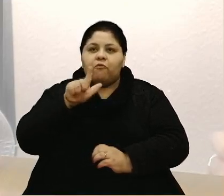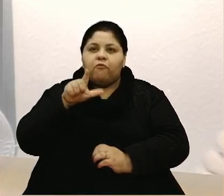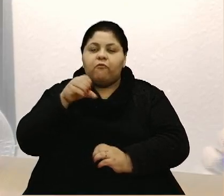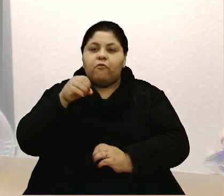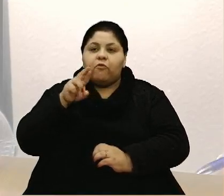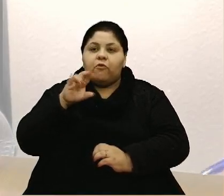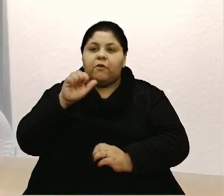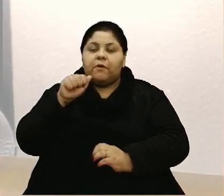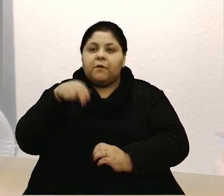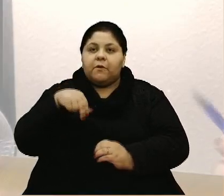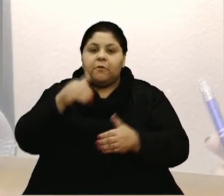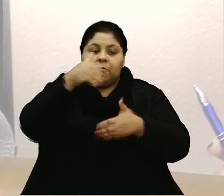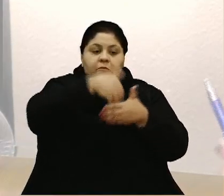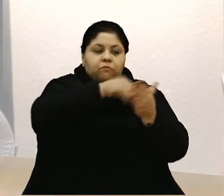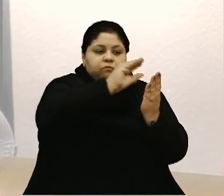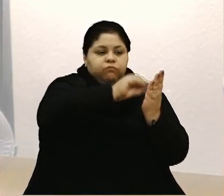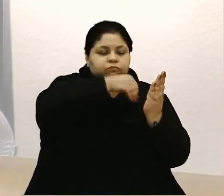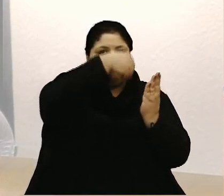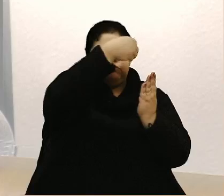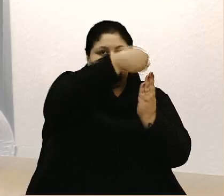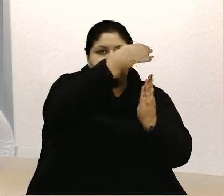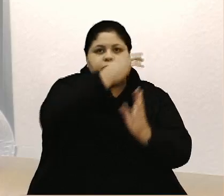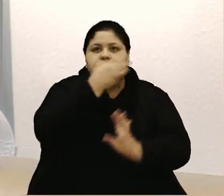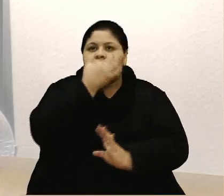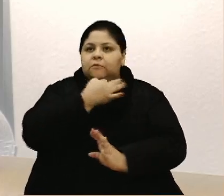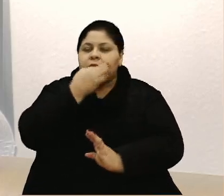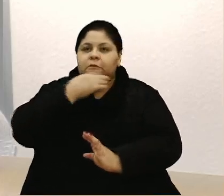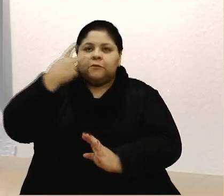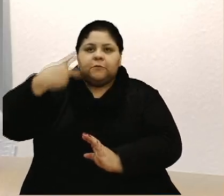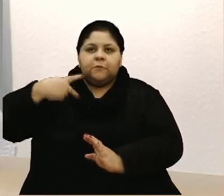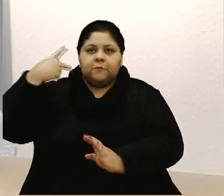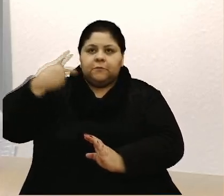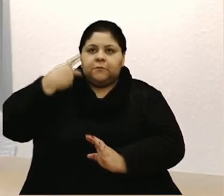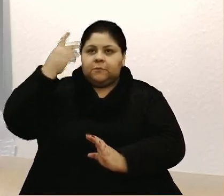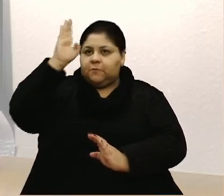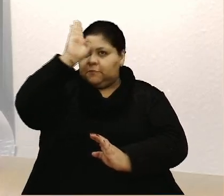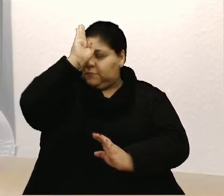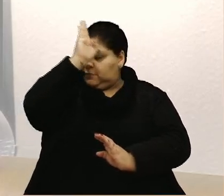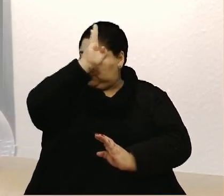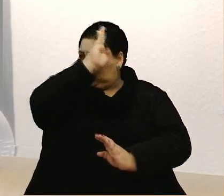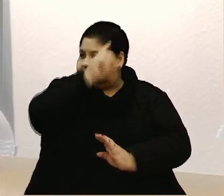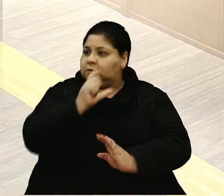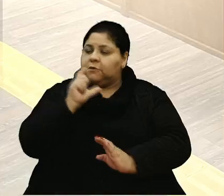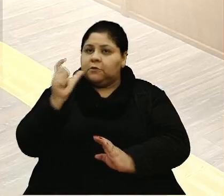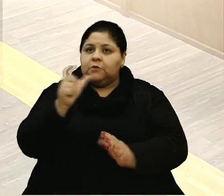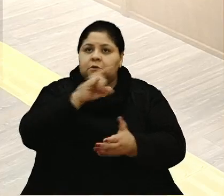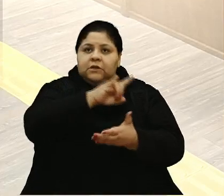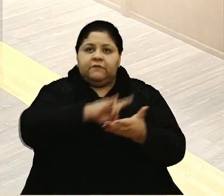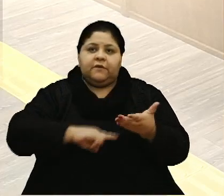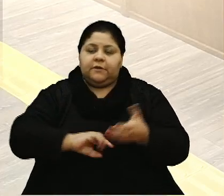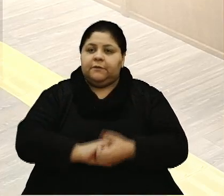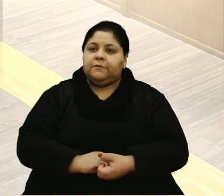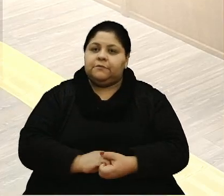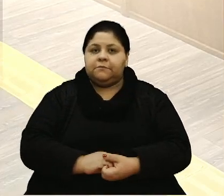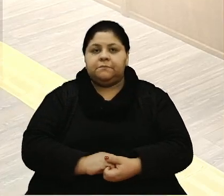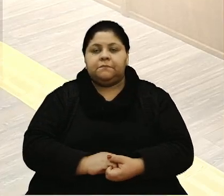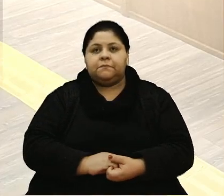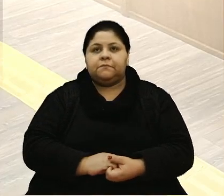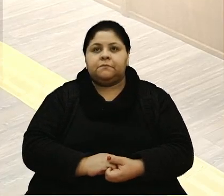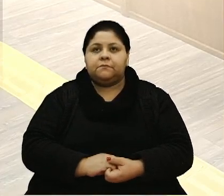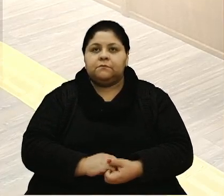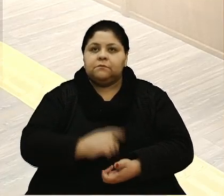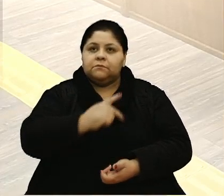Caxias do Sul. Relator, vereador Adriano Bressan, com a palavra o relator para a leitura do parecer.